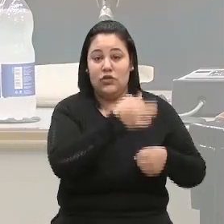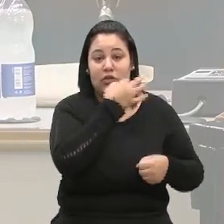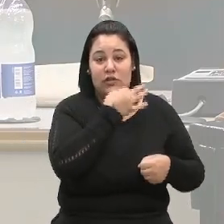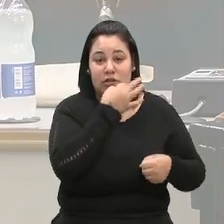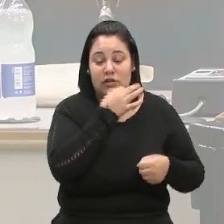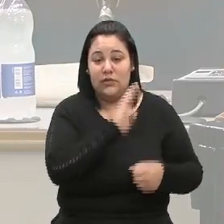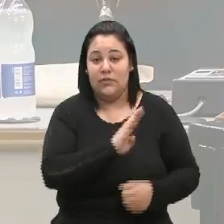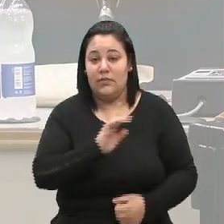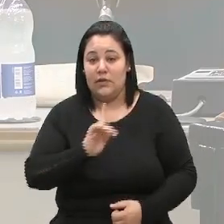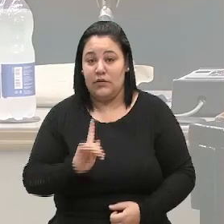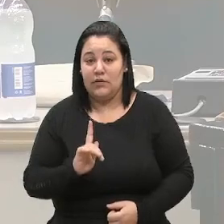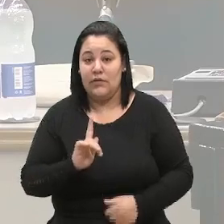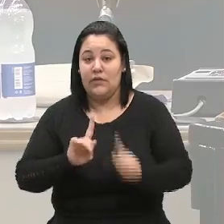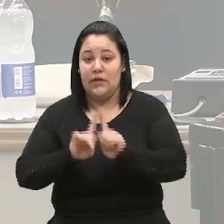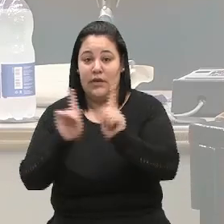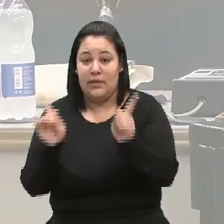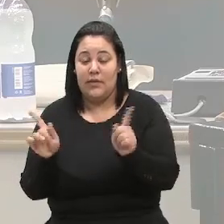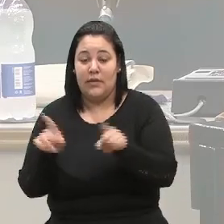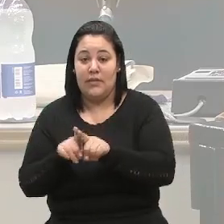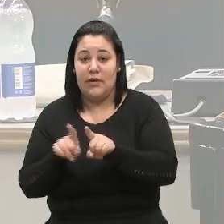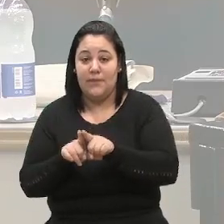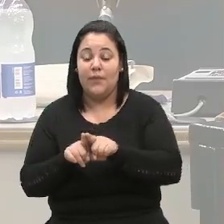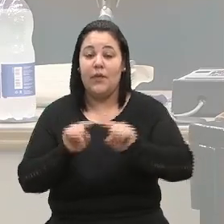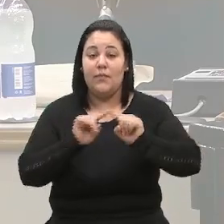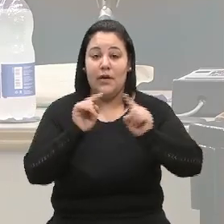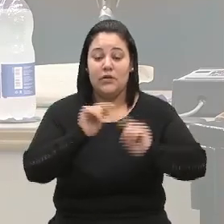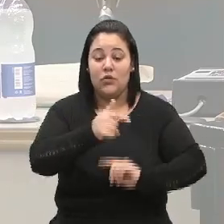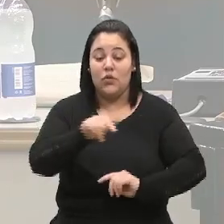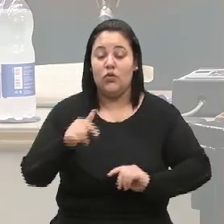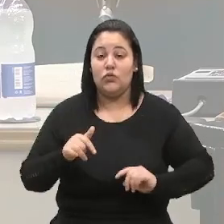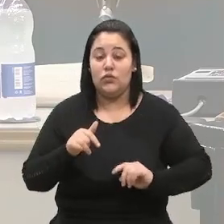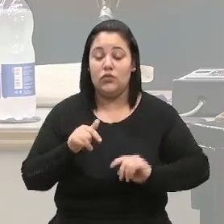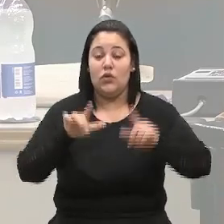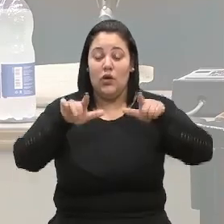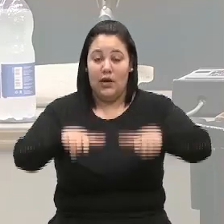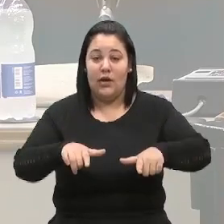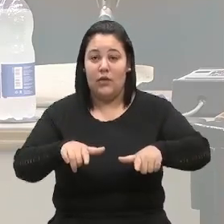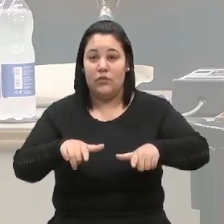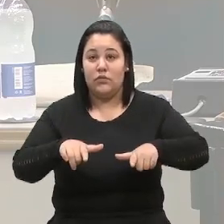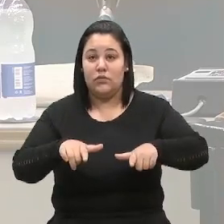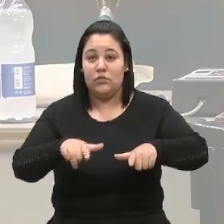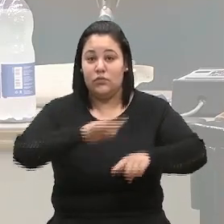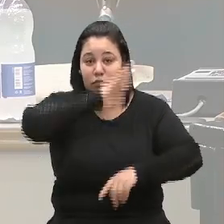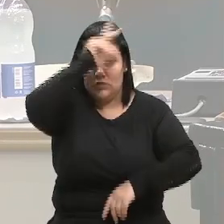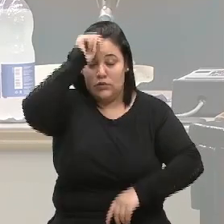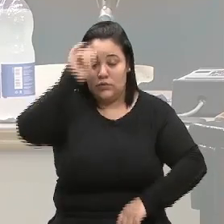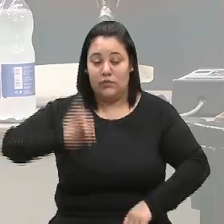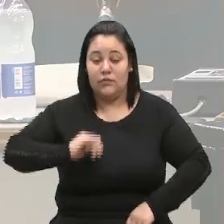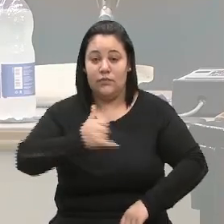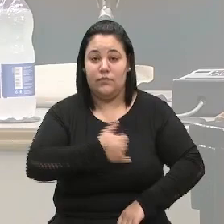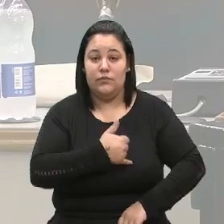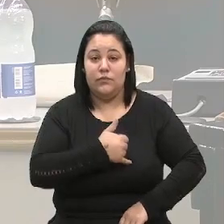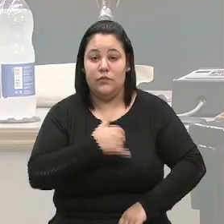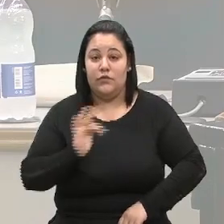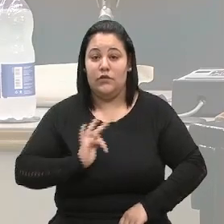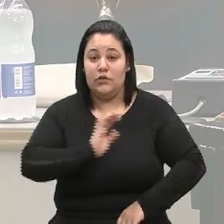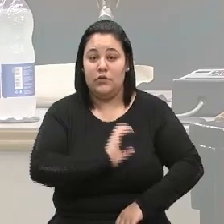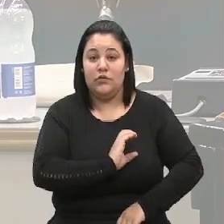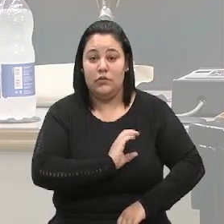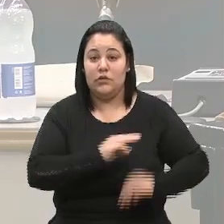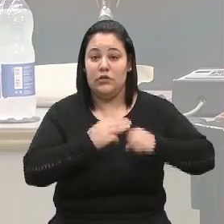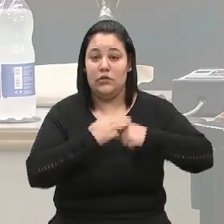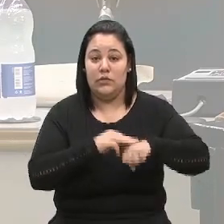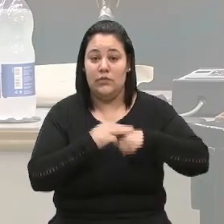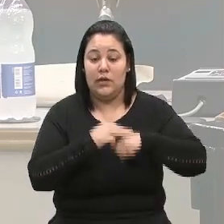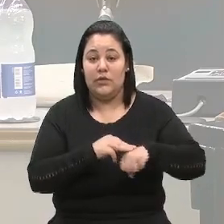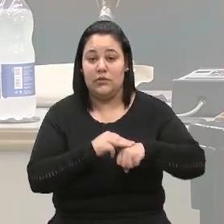Sul, Bento Gonçalves e Gramado, e mais 8 pelotões sediados nos municípios de Vacaria, Flores da Cunha, São Marcos, Canela,